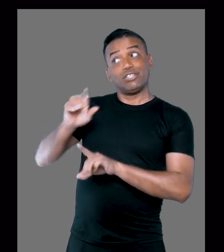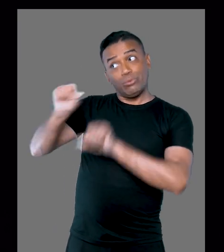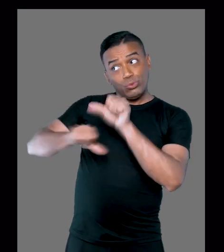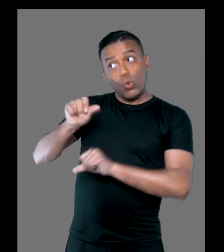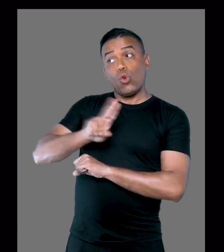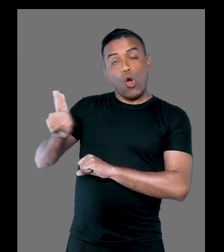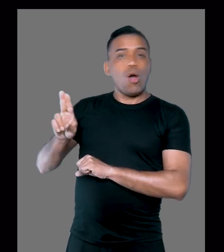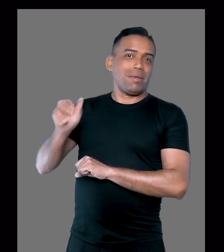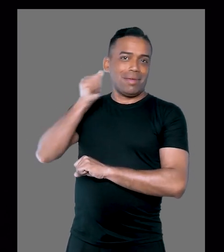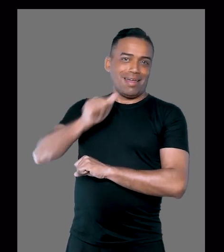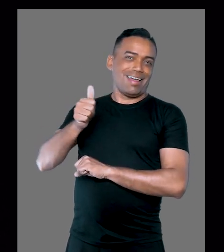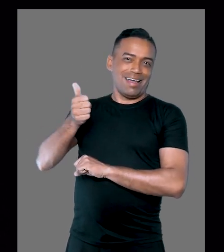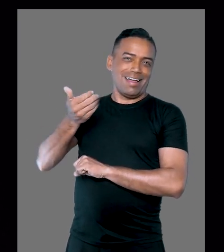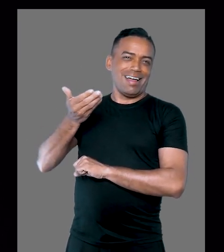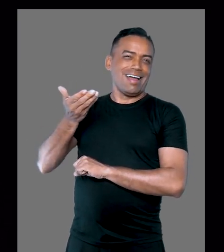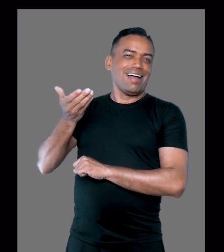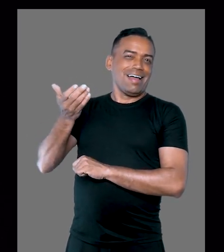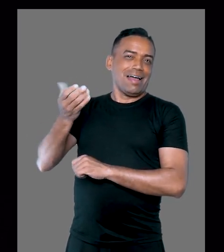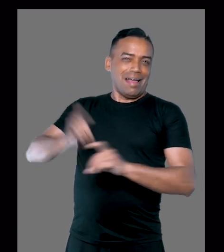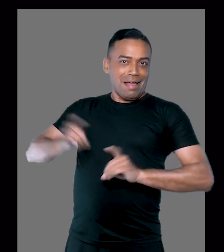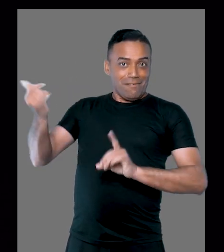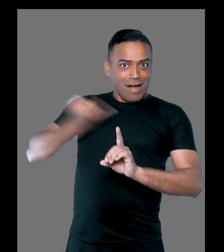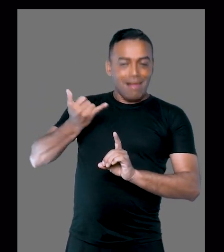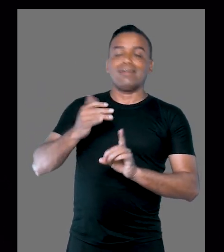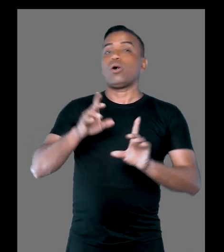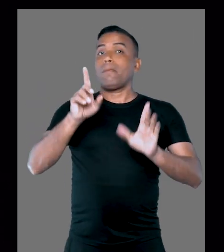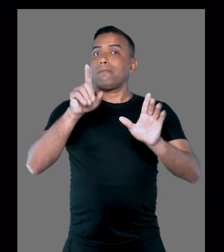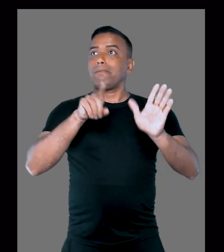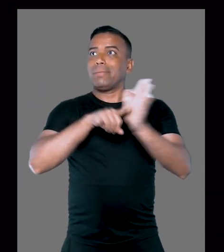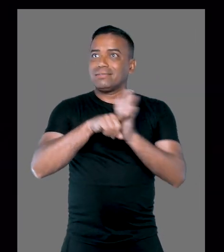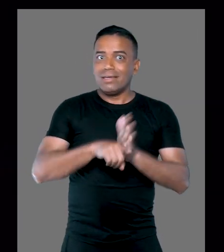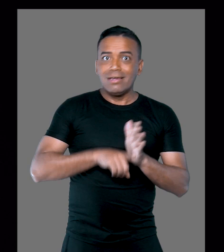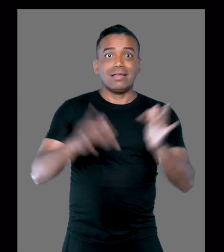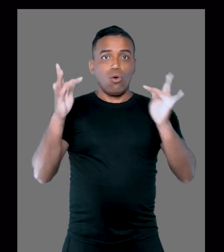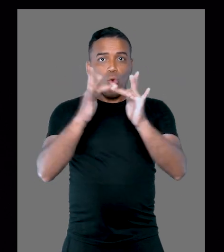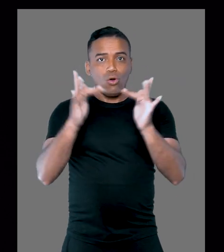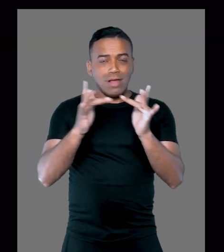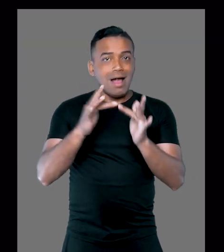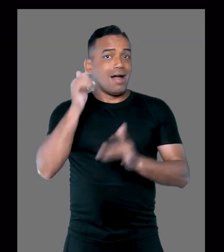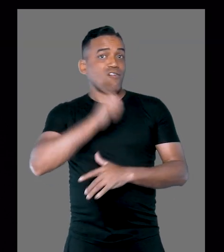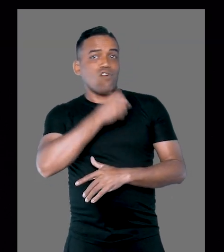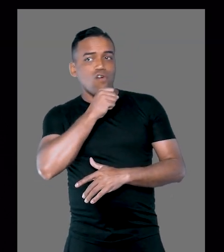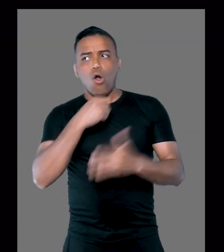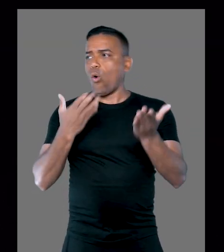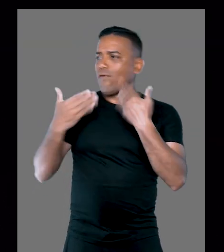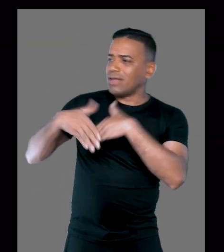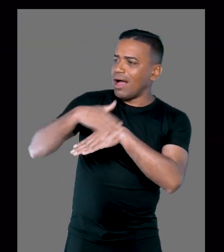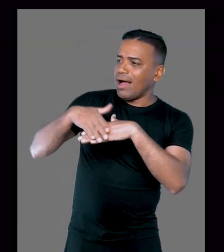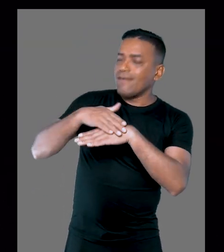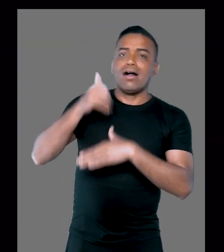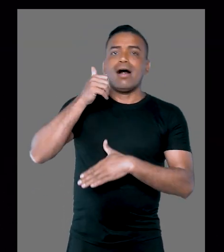anos. Mas foram assim, pesquisas que depois desse contato com a minha avó, eu também conversava com a minha mãe, com o